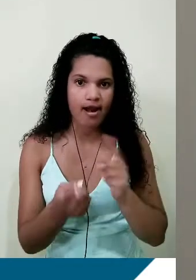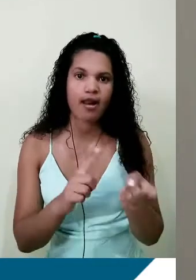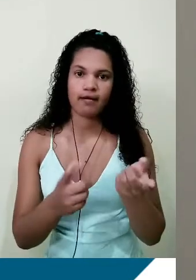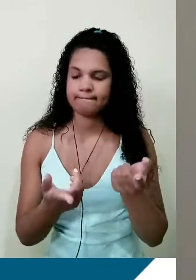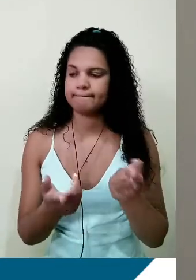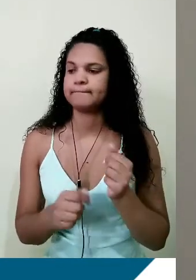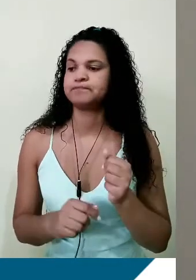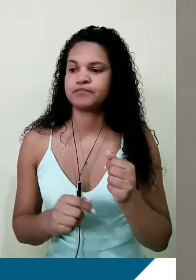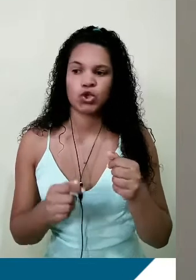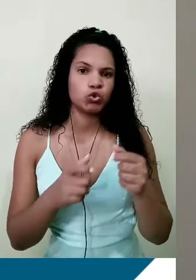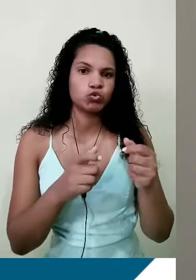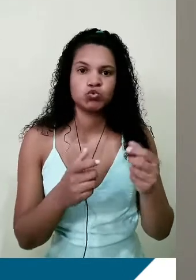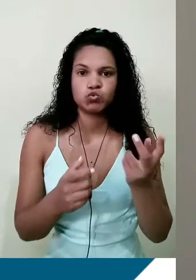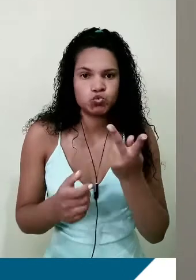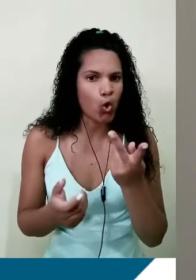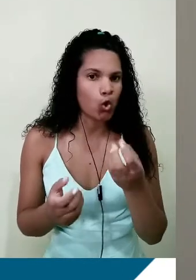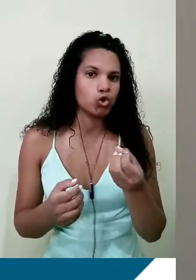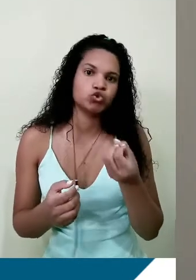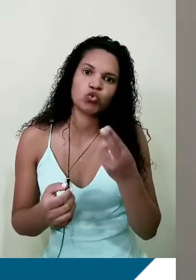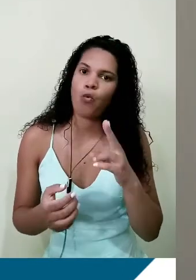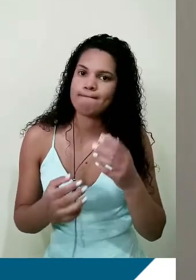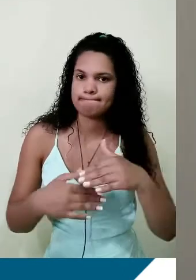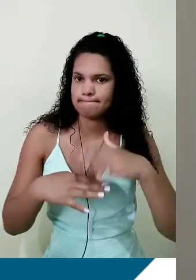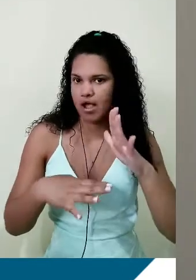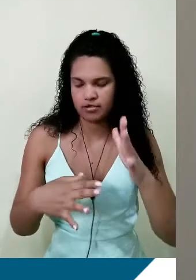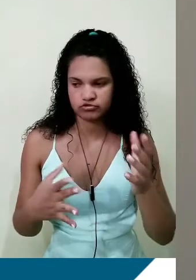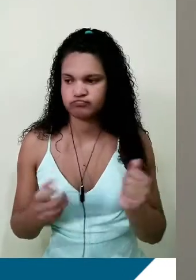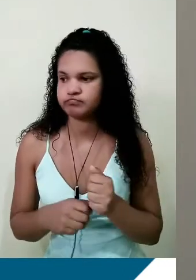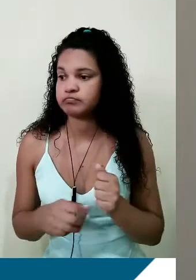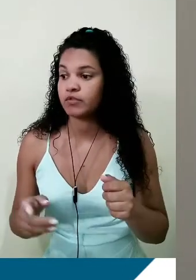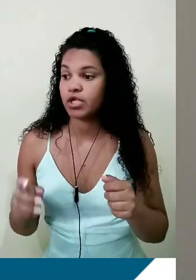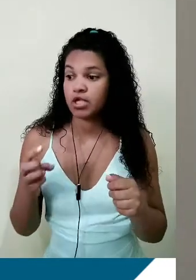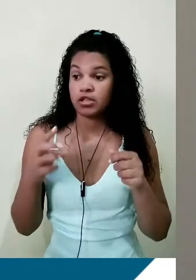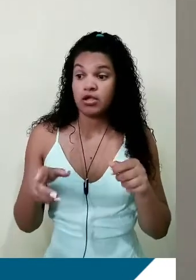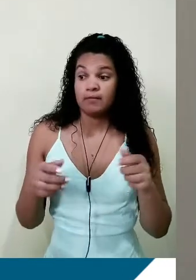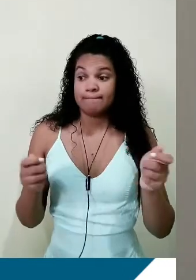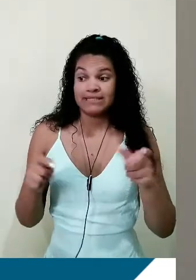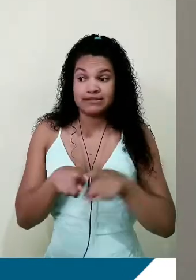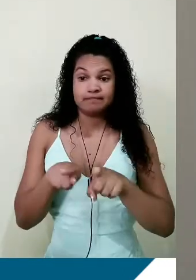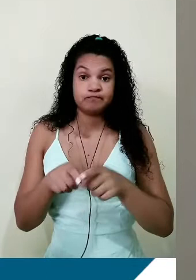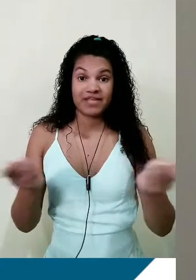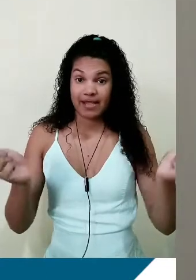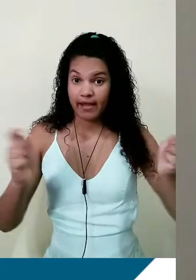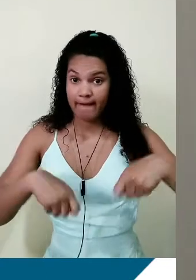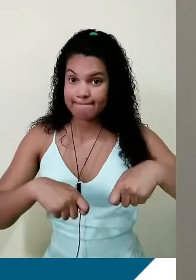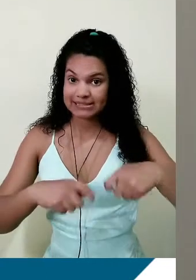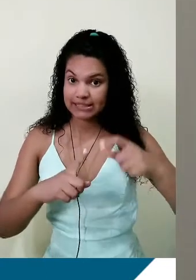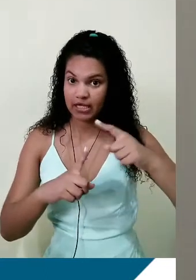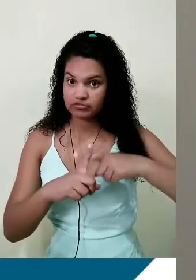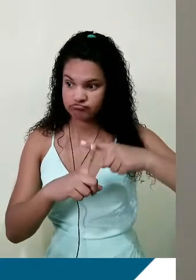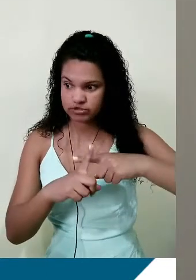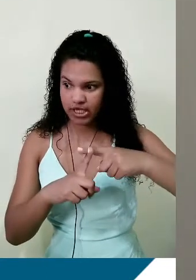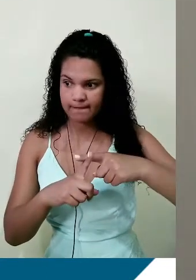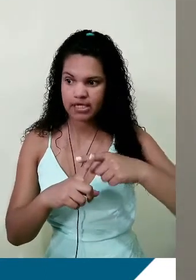mais corpos. Temos o conceito da capacidade térmica, que indica para a gente se é